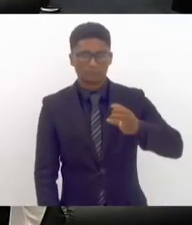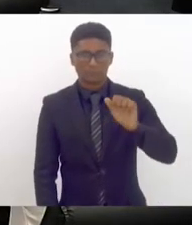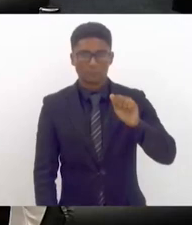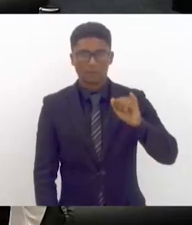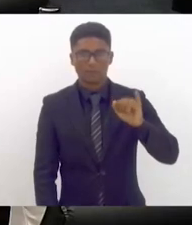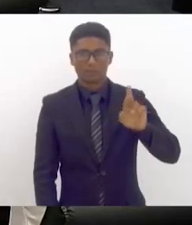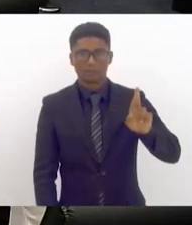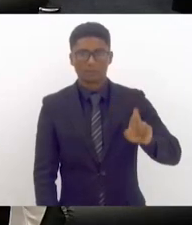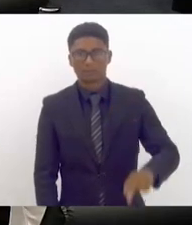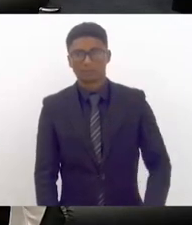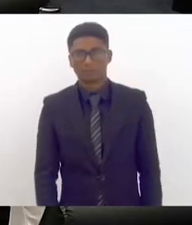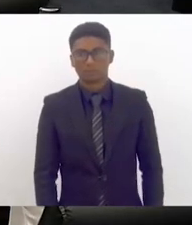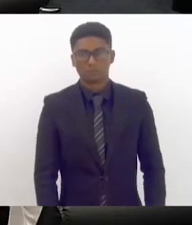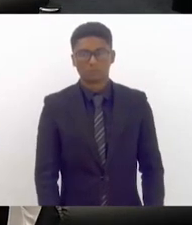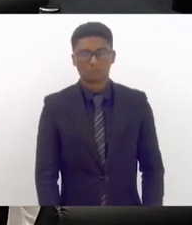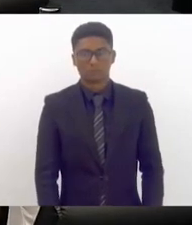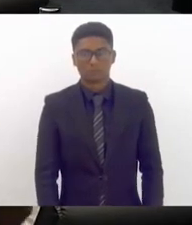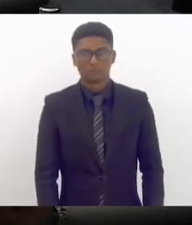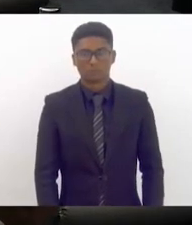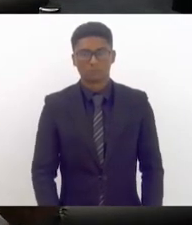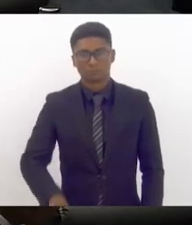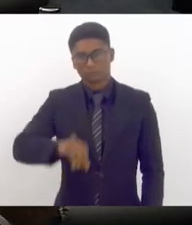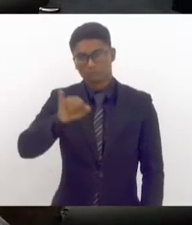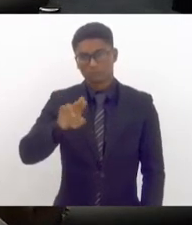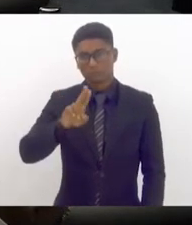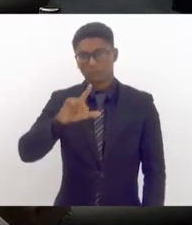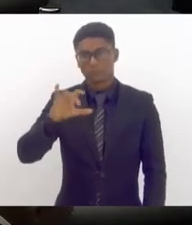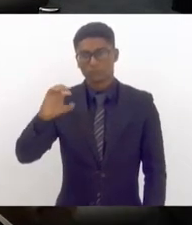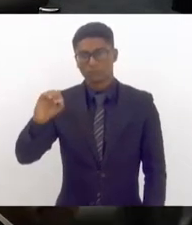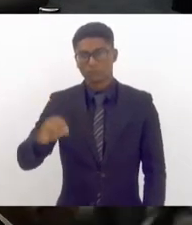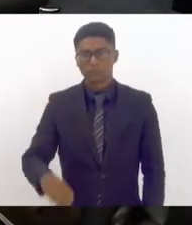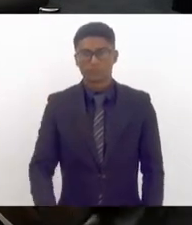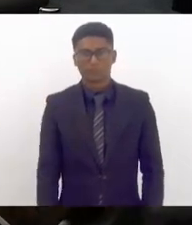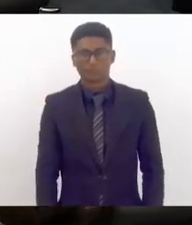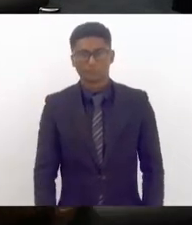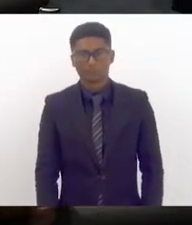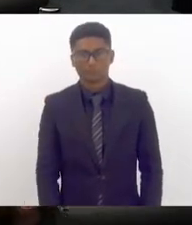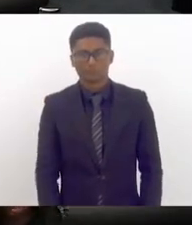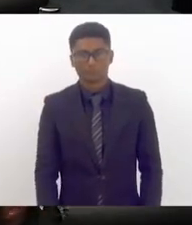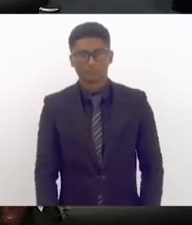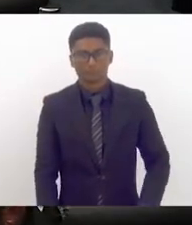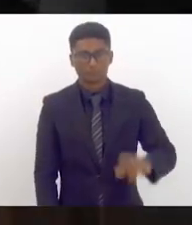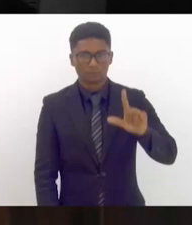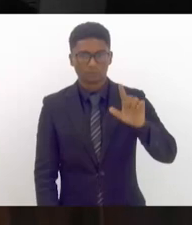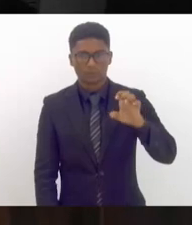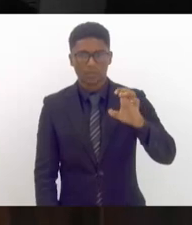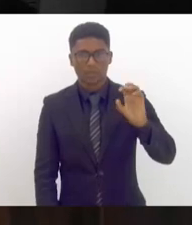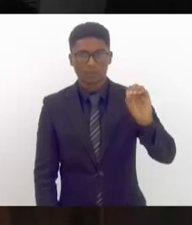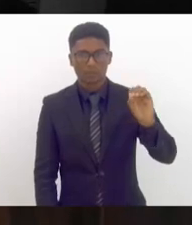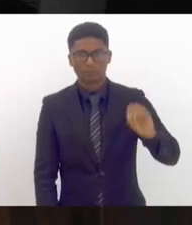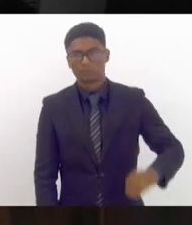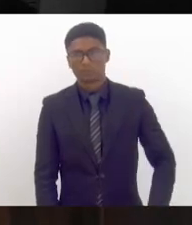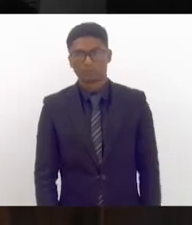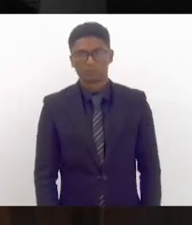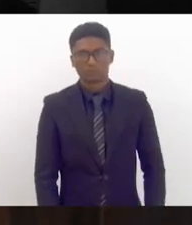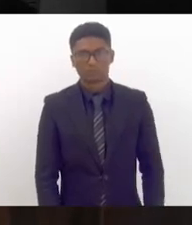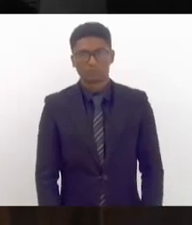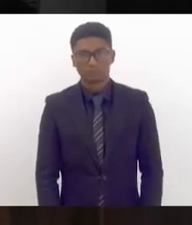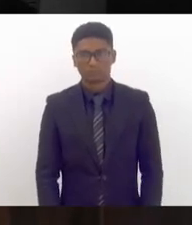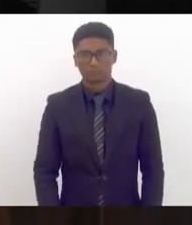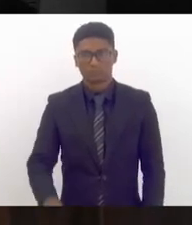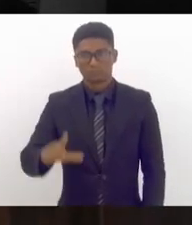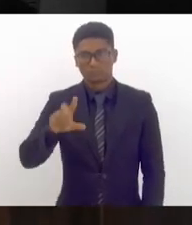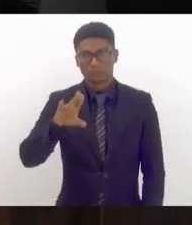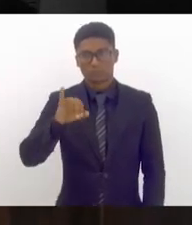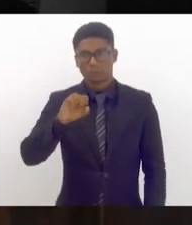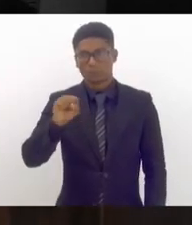Bittencourt, deputado Júlio Rocha, deputado Léo Vieira, deputado Luiz